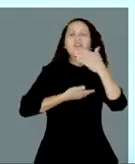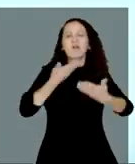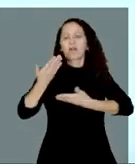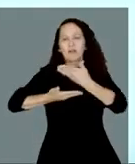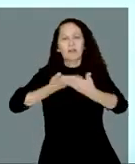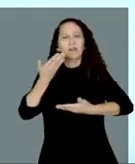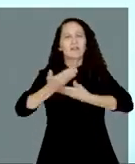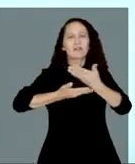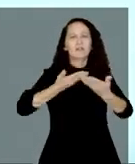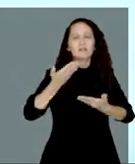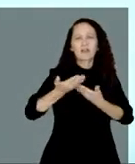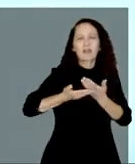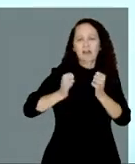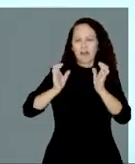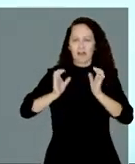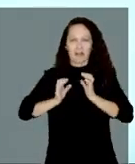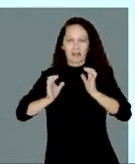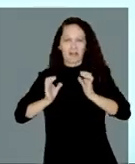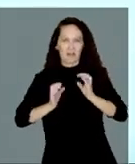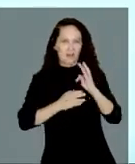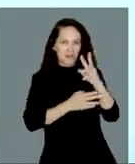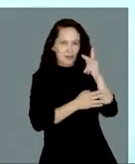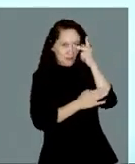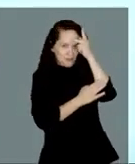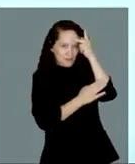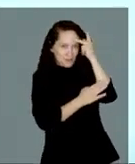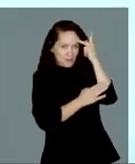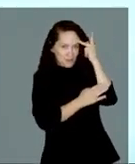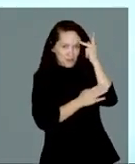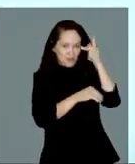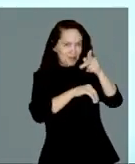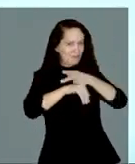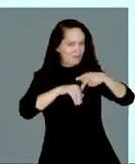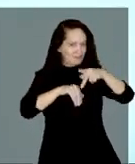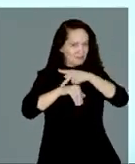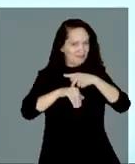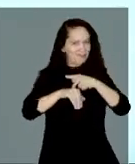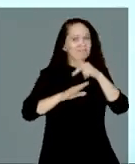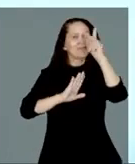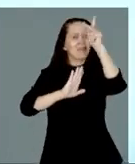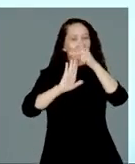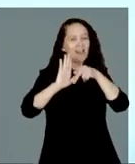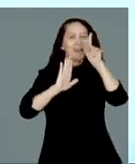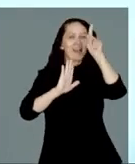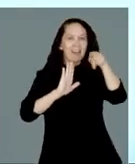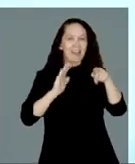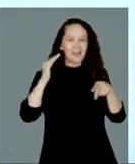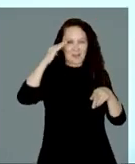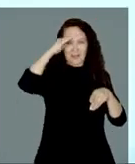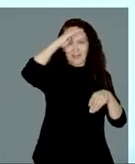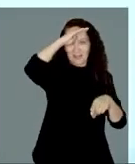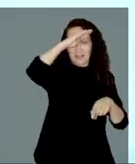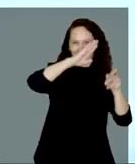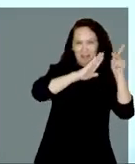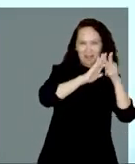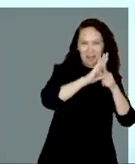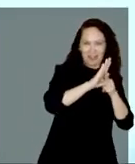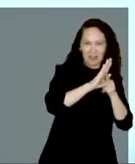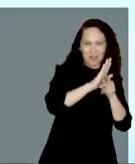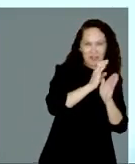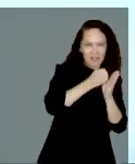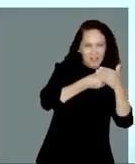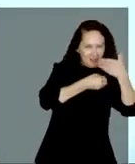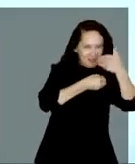Salvador e vou voltar a Salvador em breve, logo mais. Mas eu queria dizer para